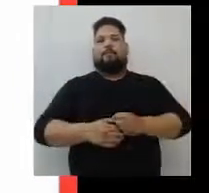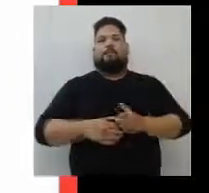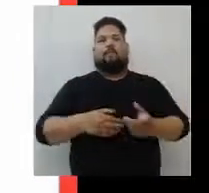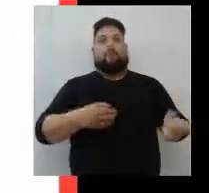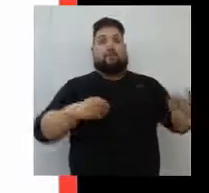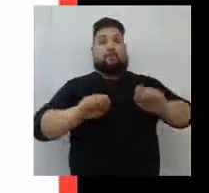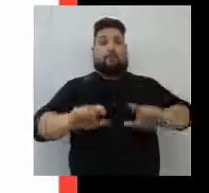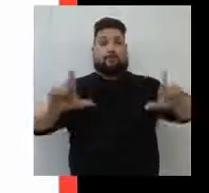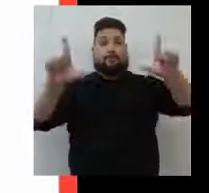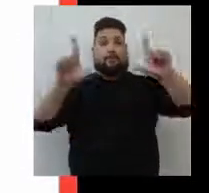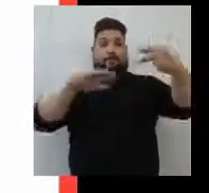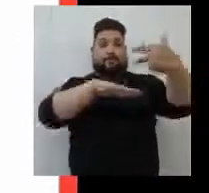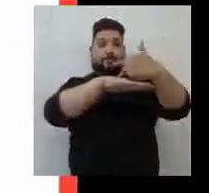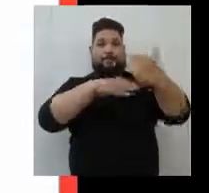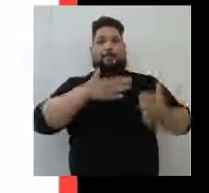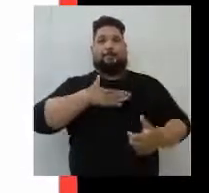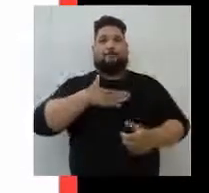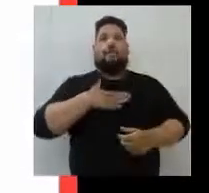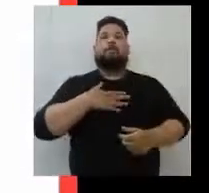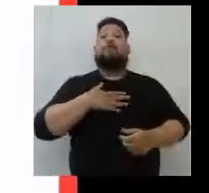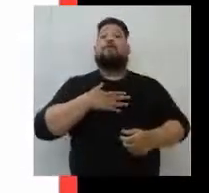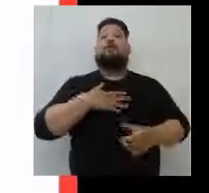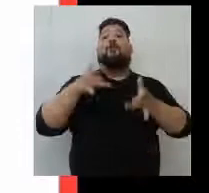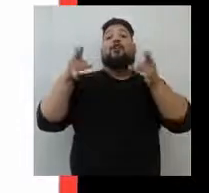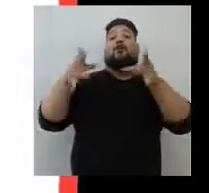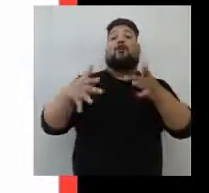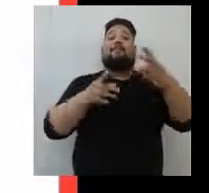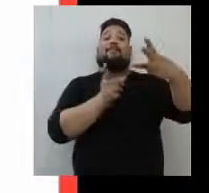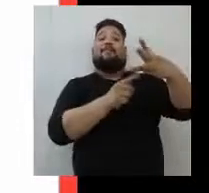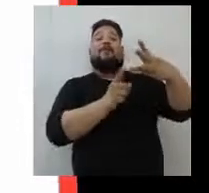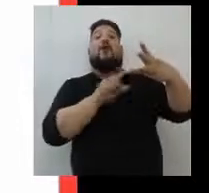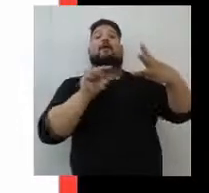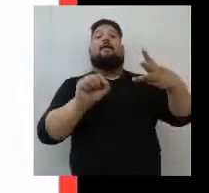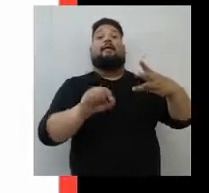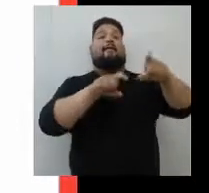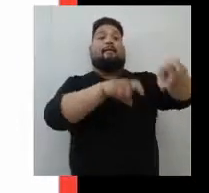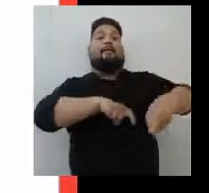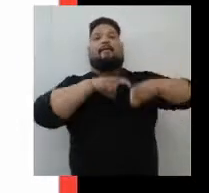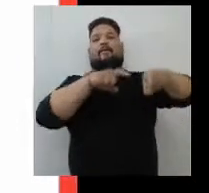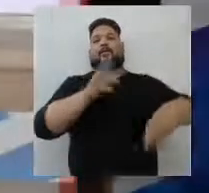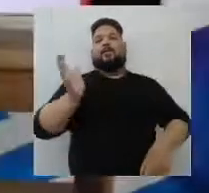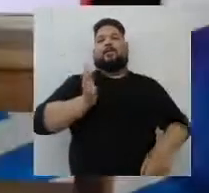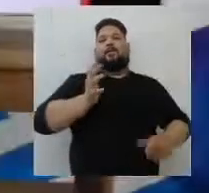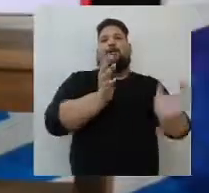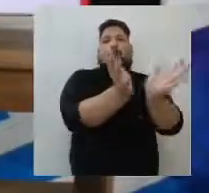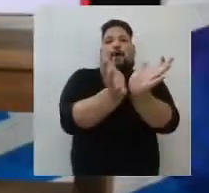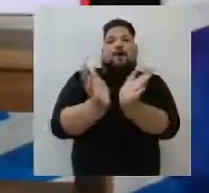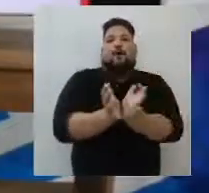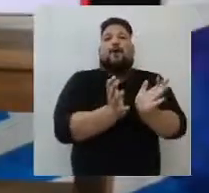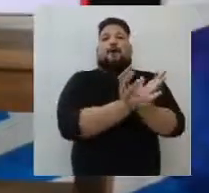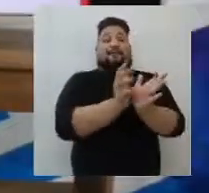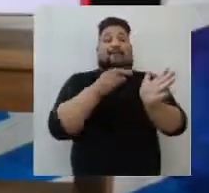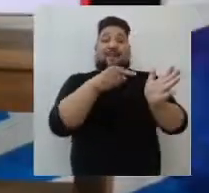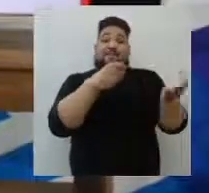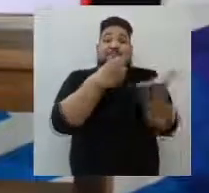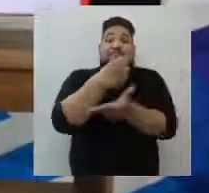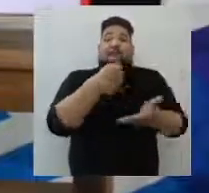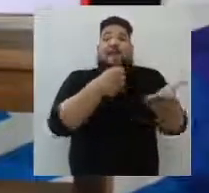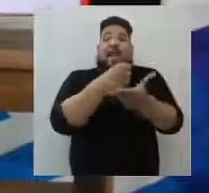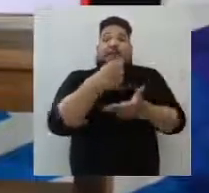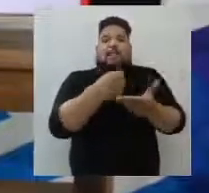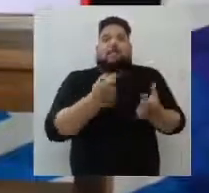favor. Só sobrou a elite agrária. Só sobrou a base de